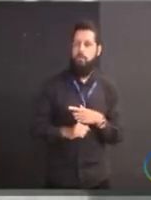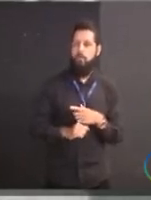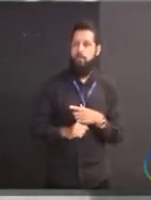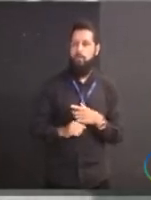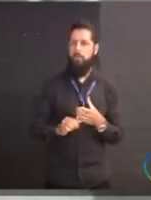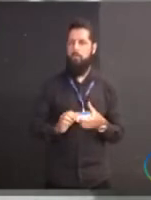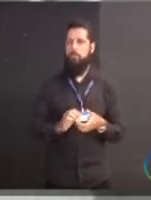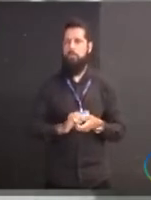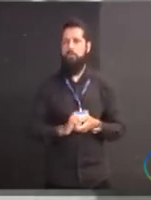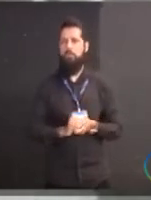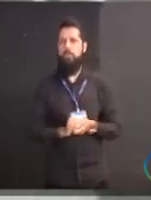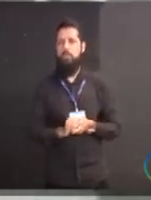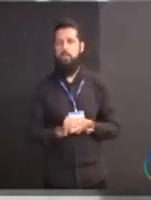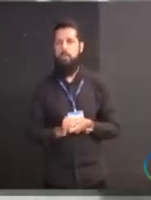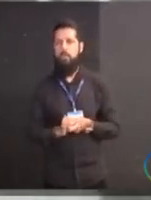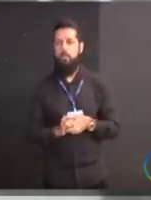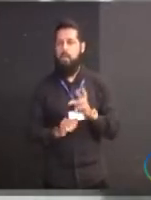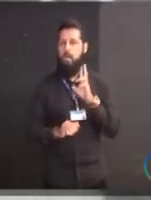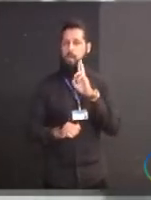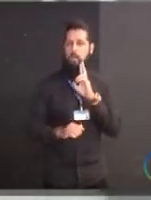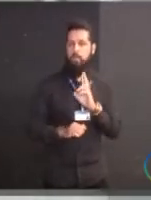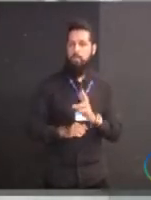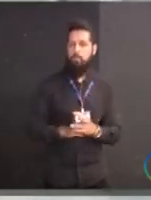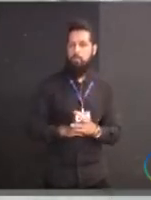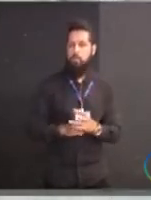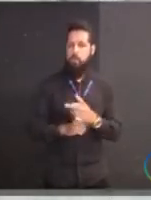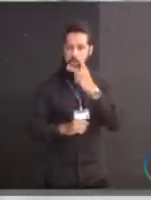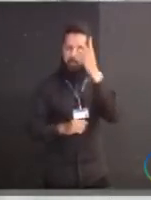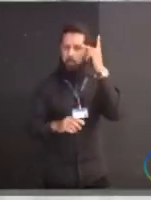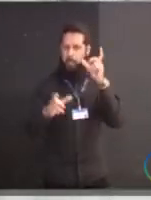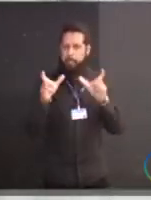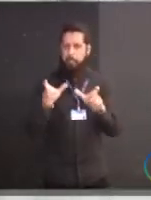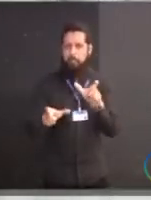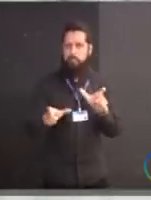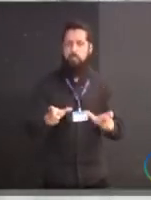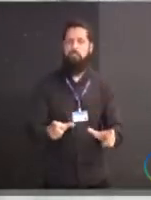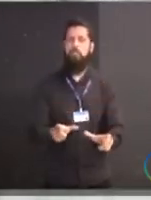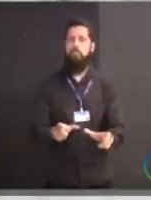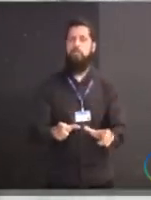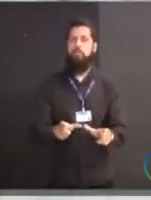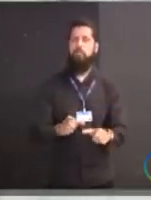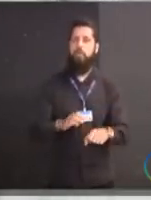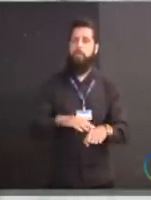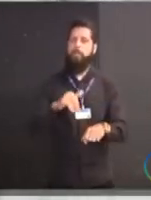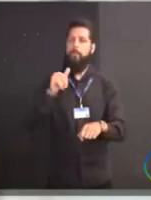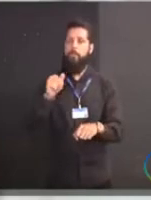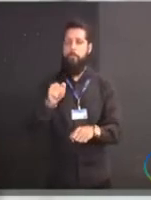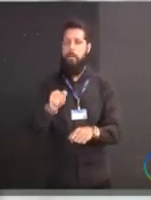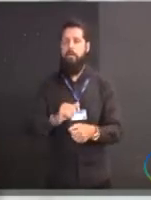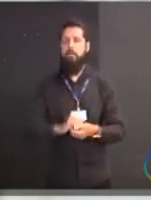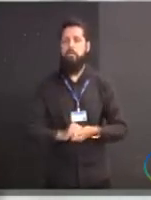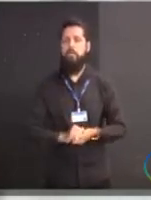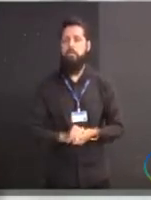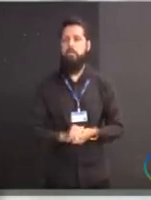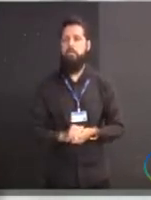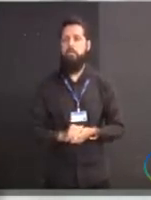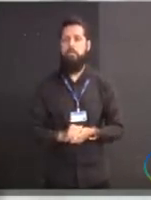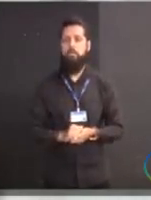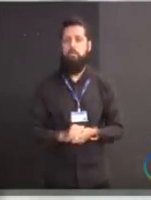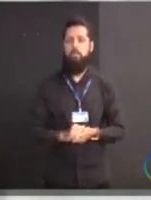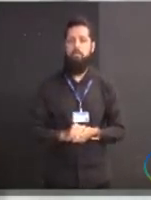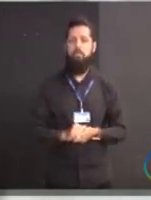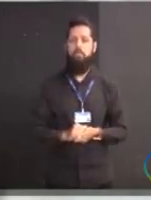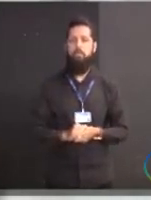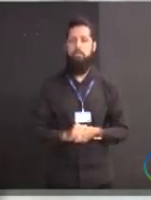a Terra, no seu processo atual, ela está sujeita mais, segundo o próprio livro dos Espíritos